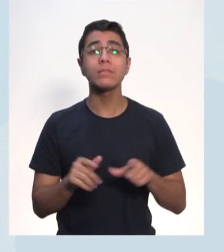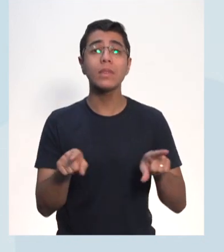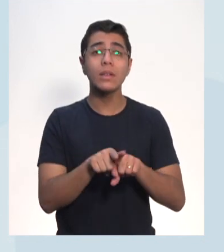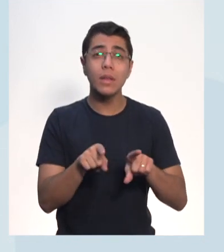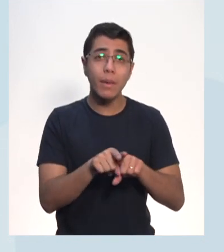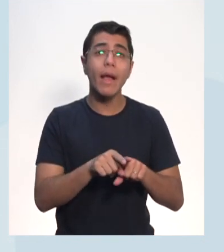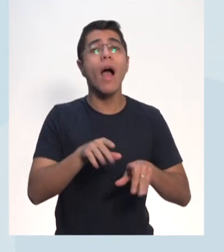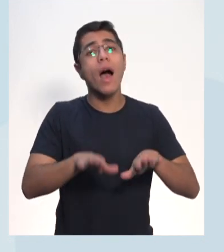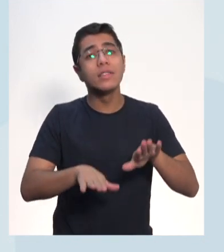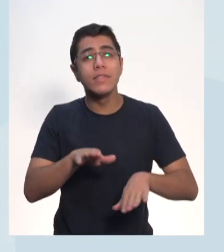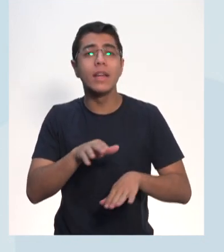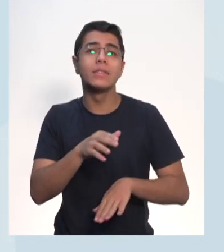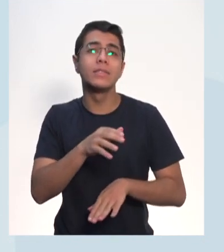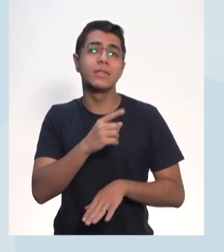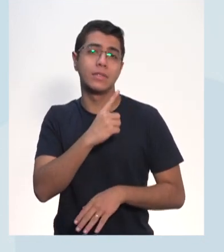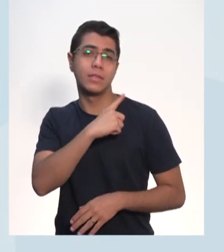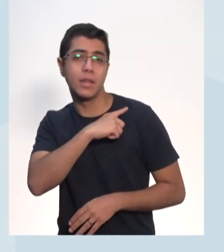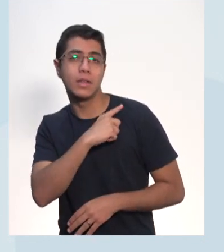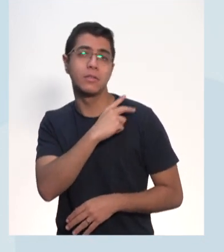única habilidade, né,